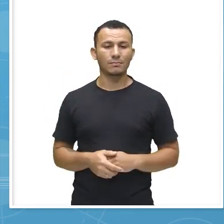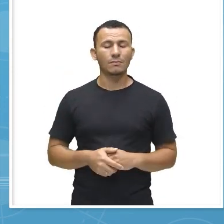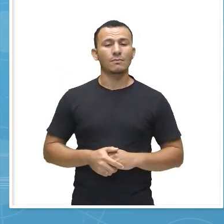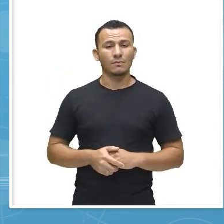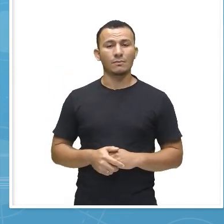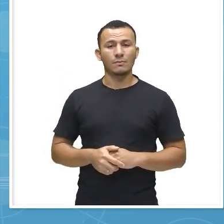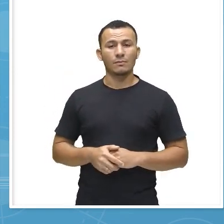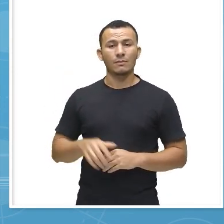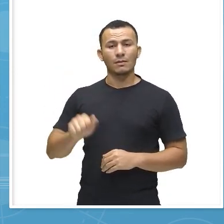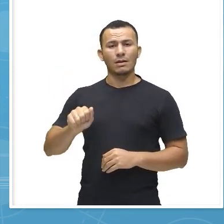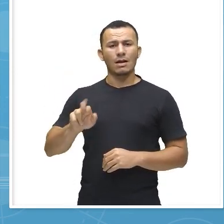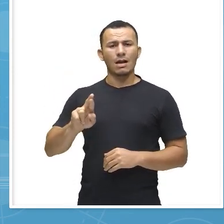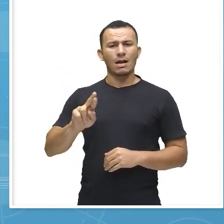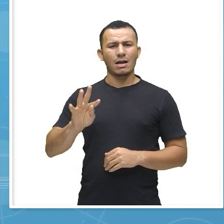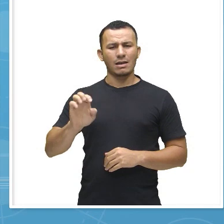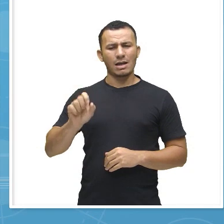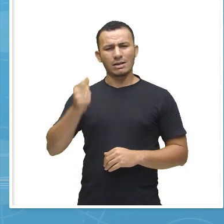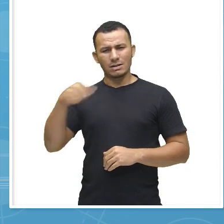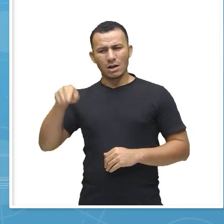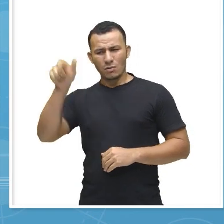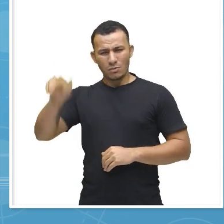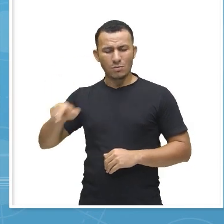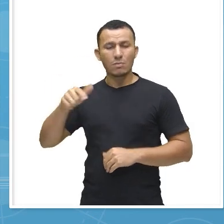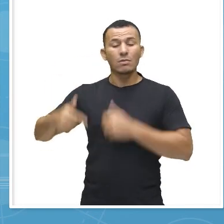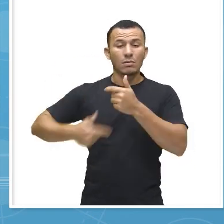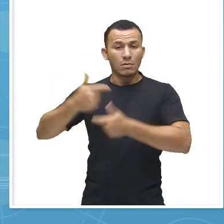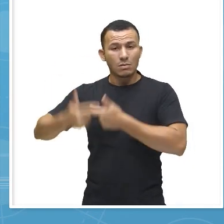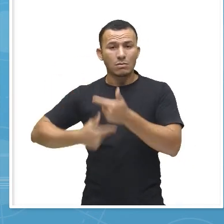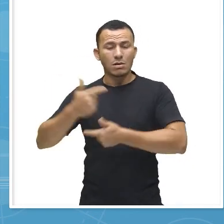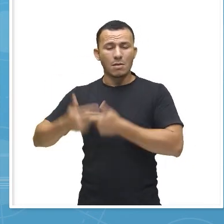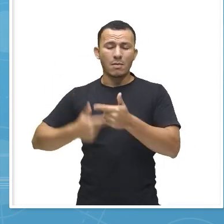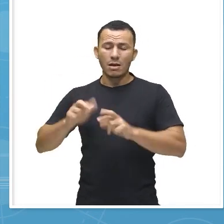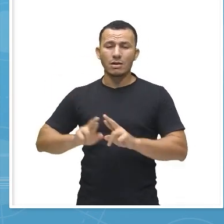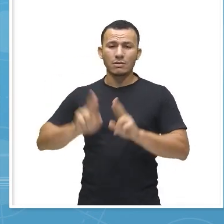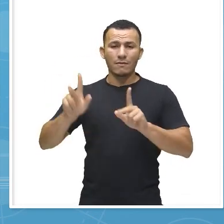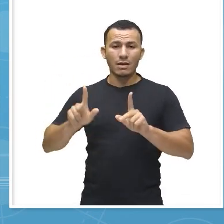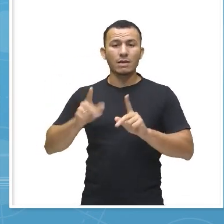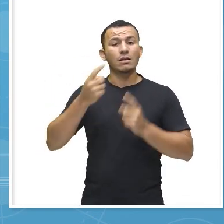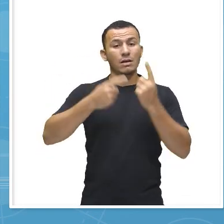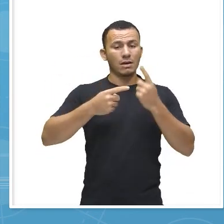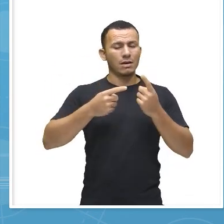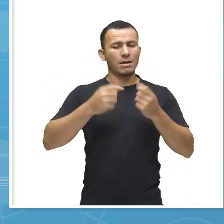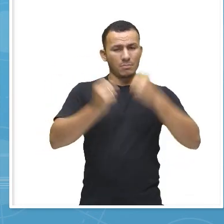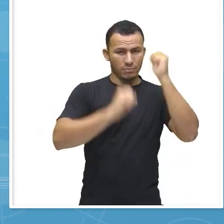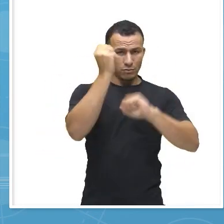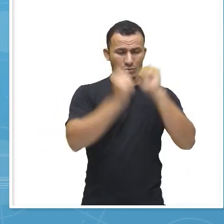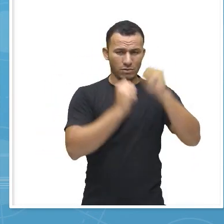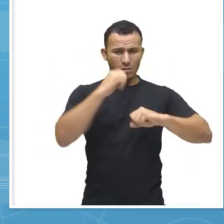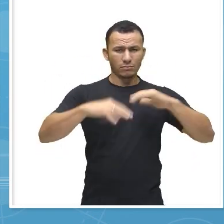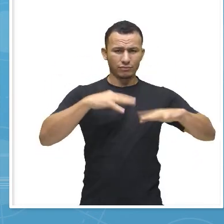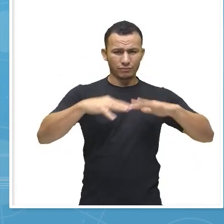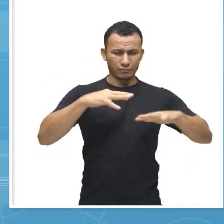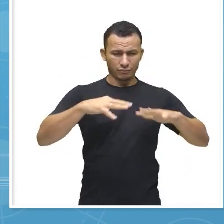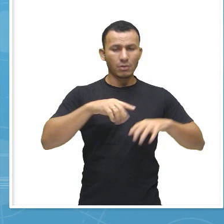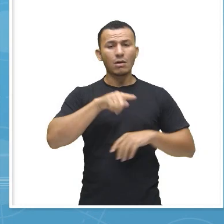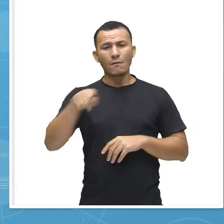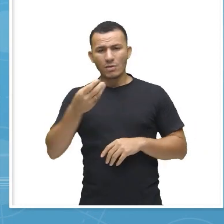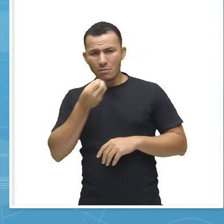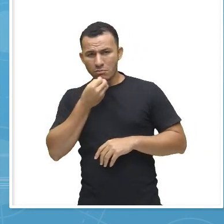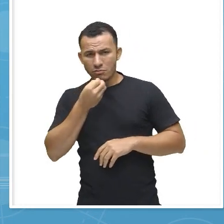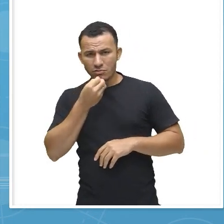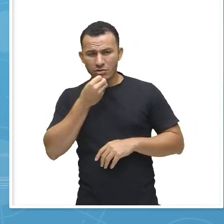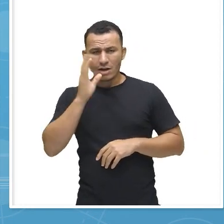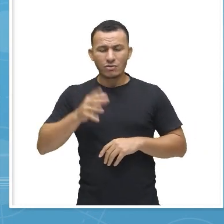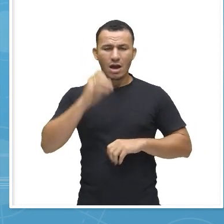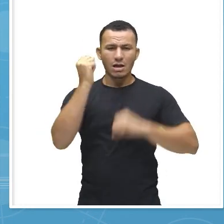produção artesanal, a produção industrial exigia grandes espaços, né? Quem já teve a oportunidade de ver aí o nosso